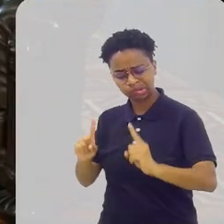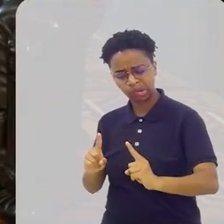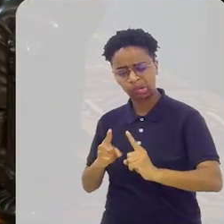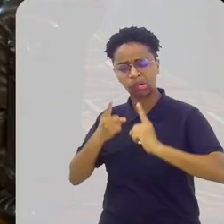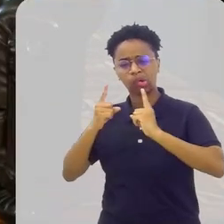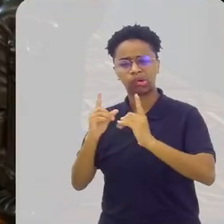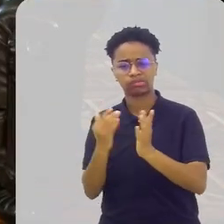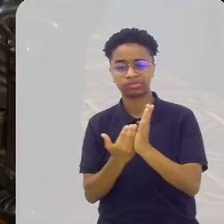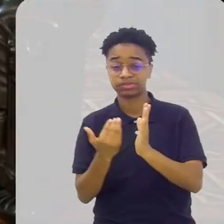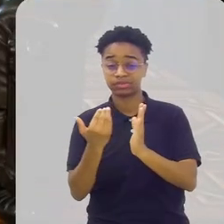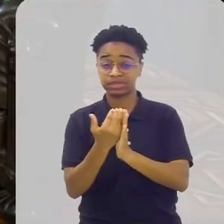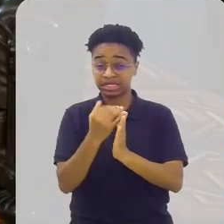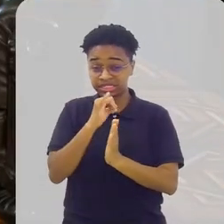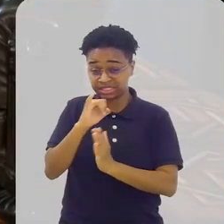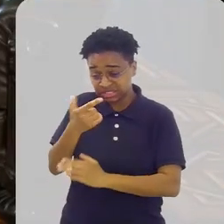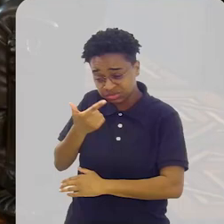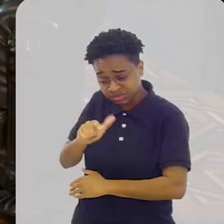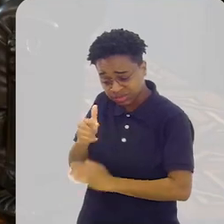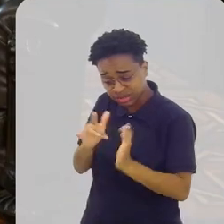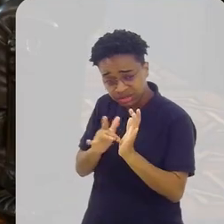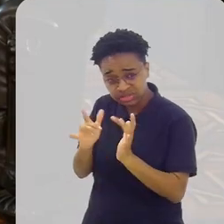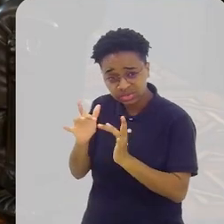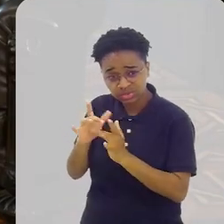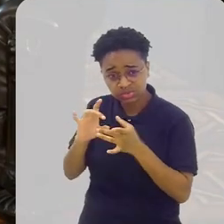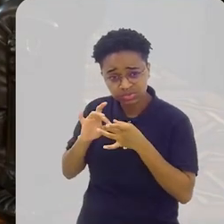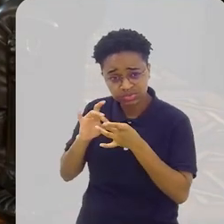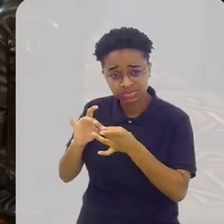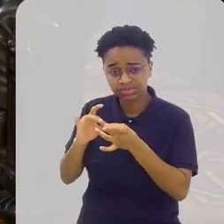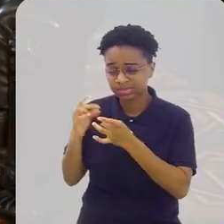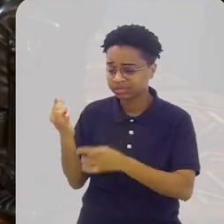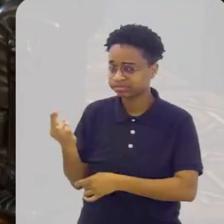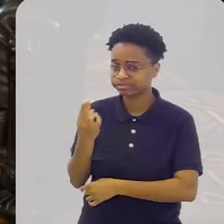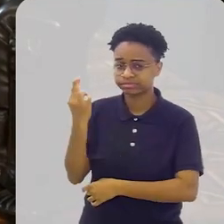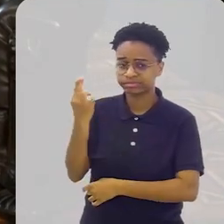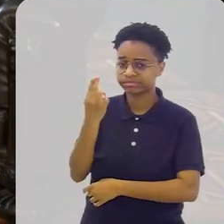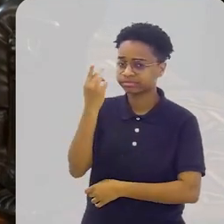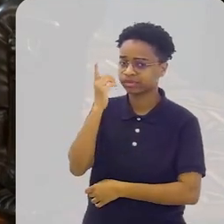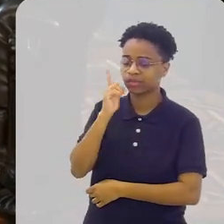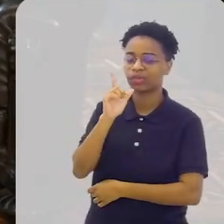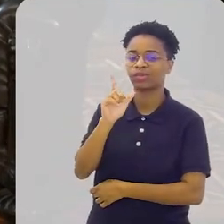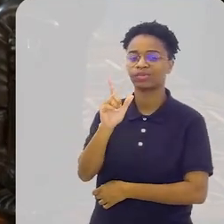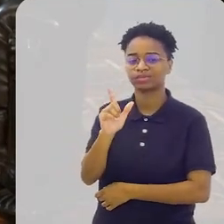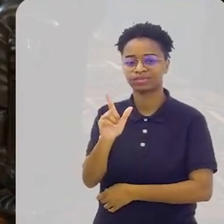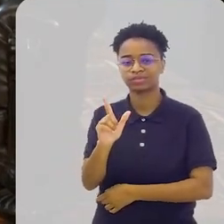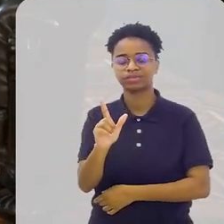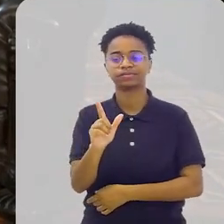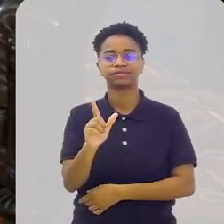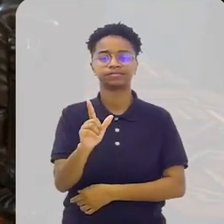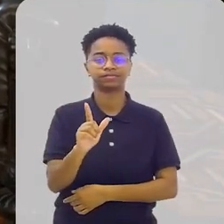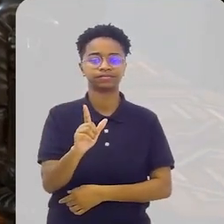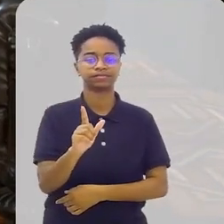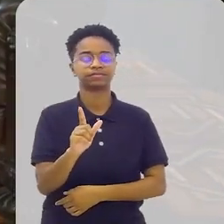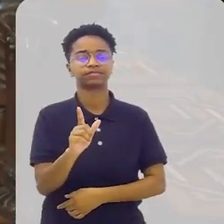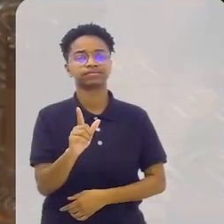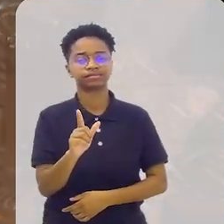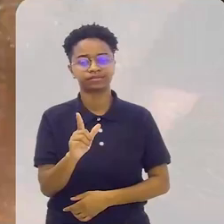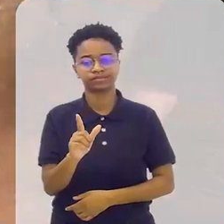demais se não fosse Cristo em minha vida eu não seria capaz